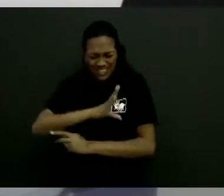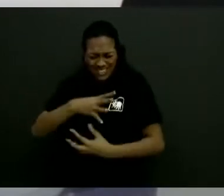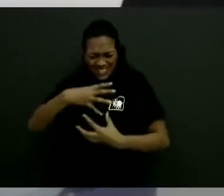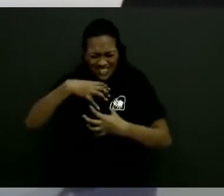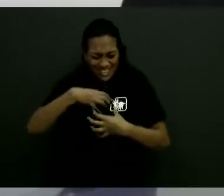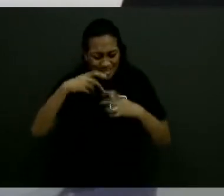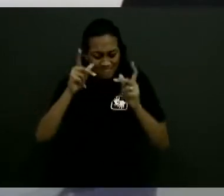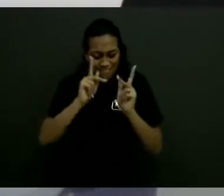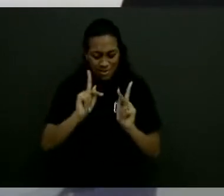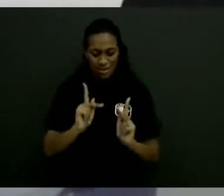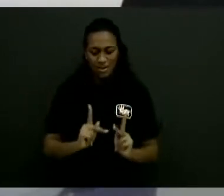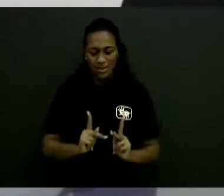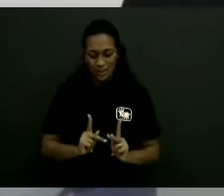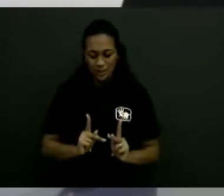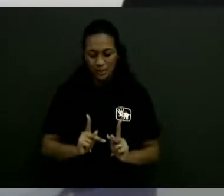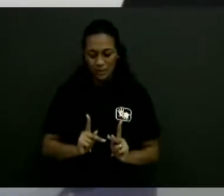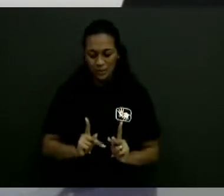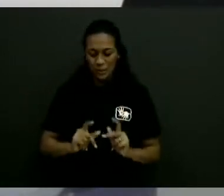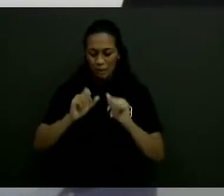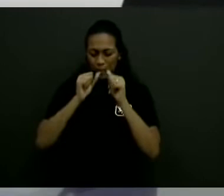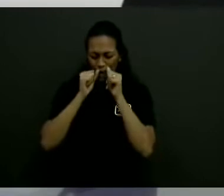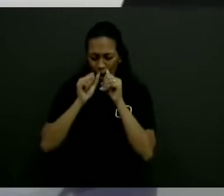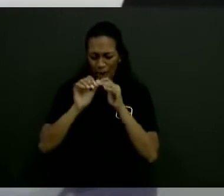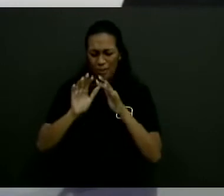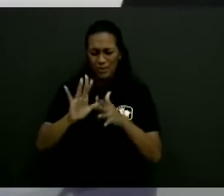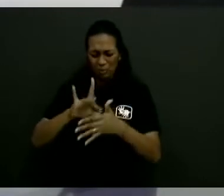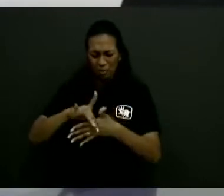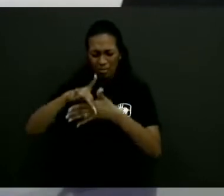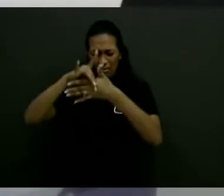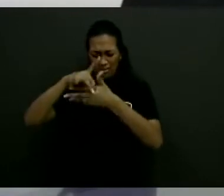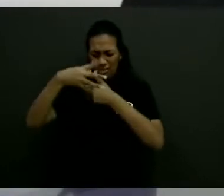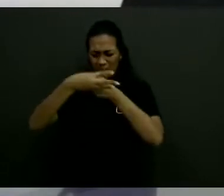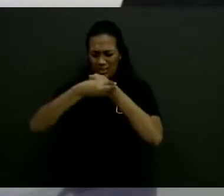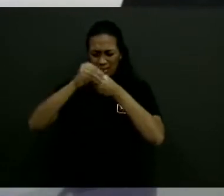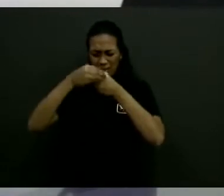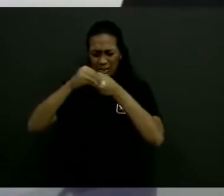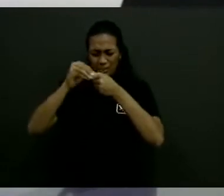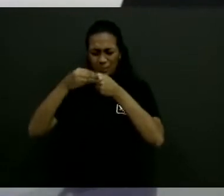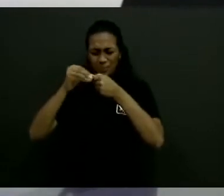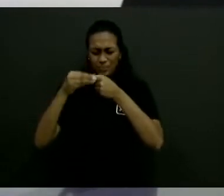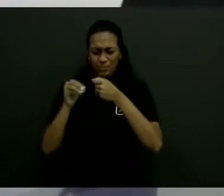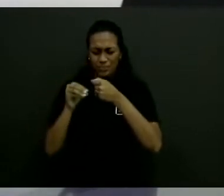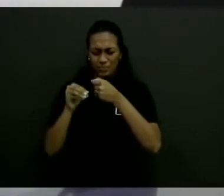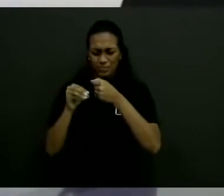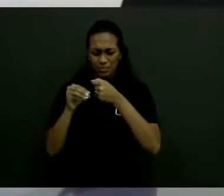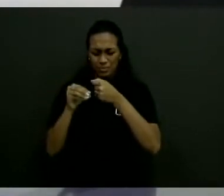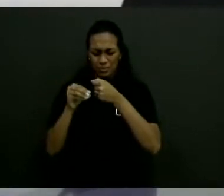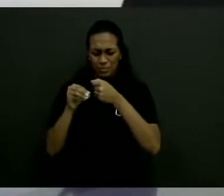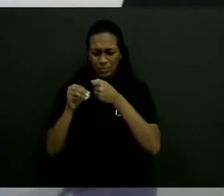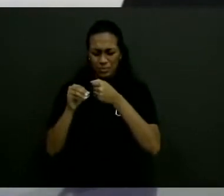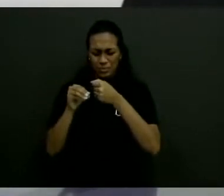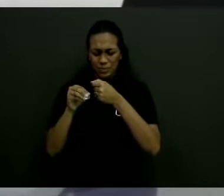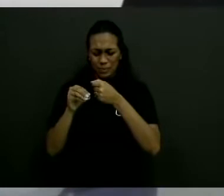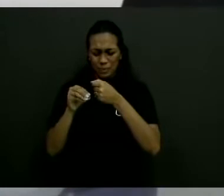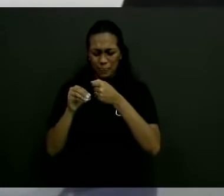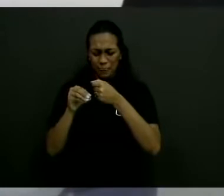He change our hearts. Senhor, abençoe nossos líderes de células. Lord, please bless our cell leaders. Não somente